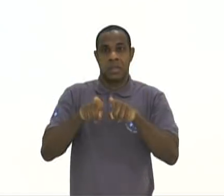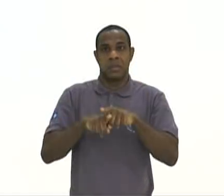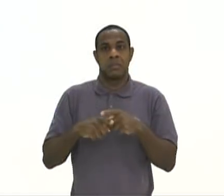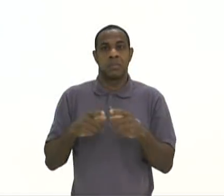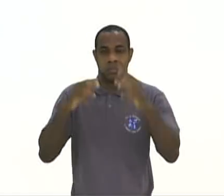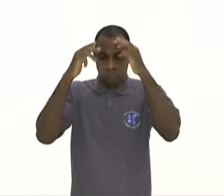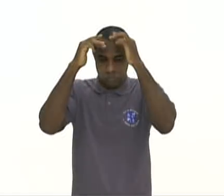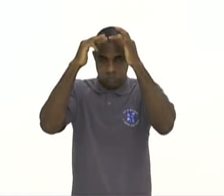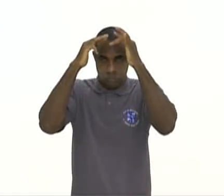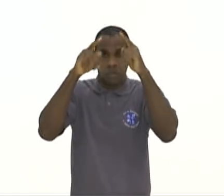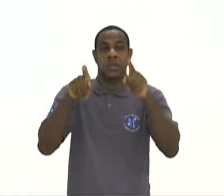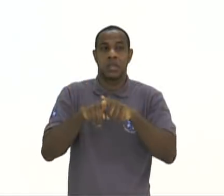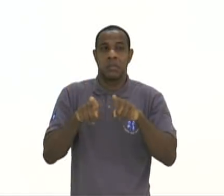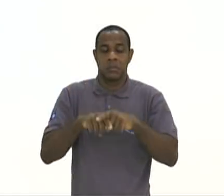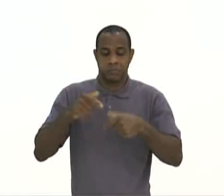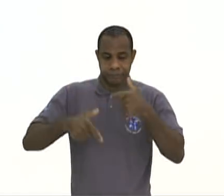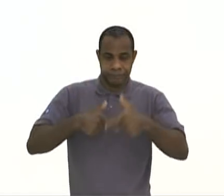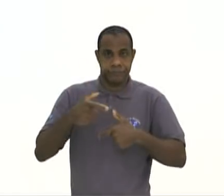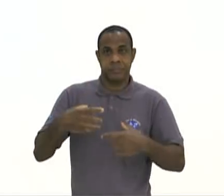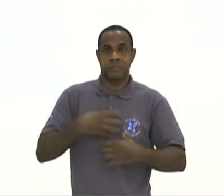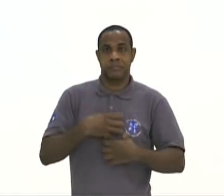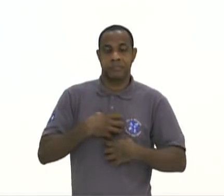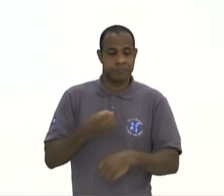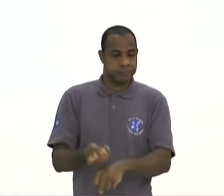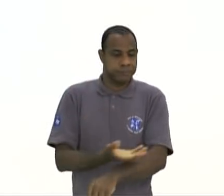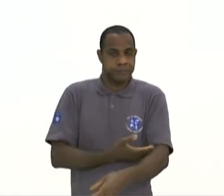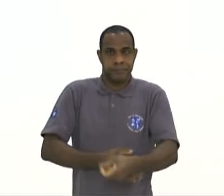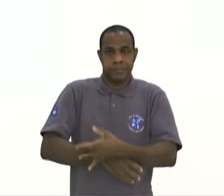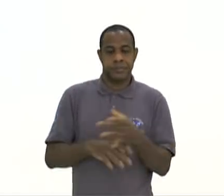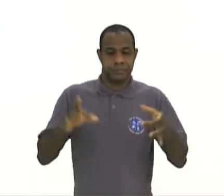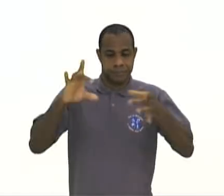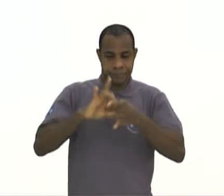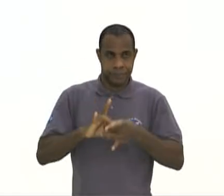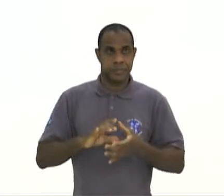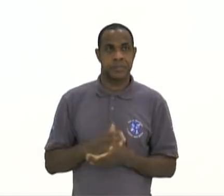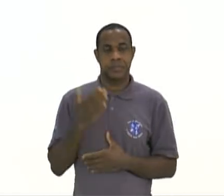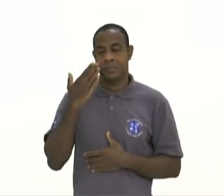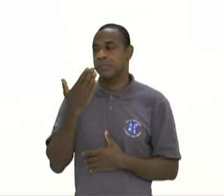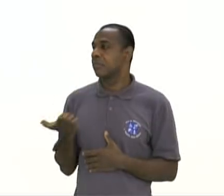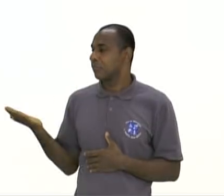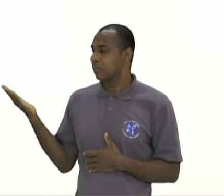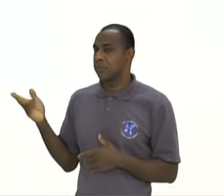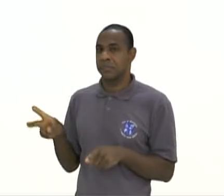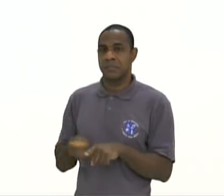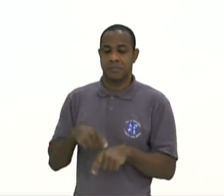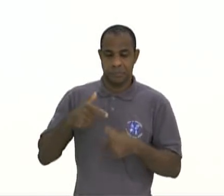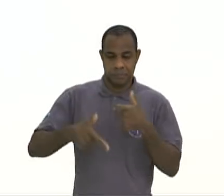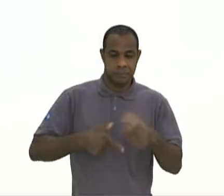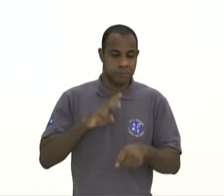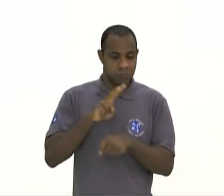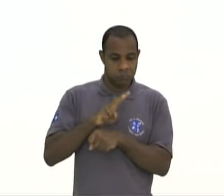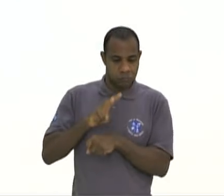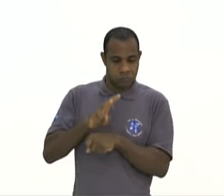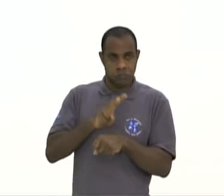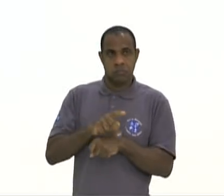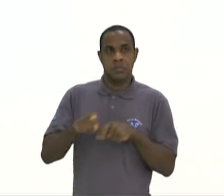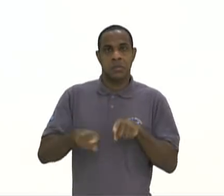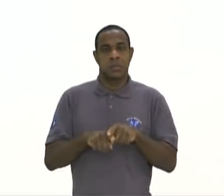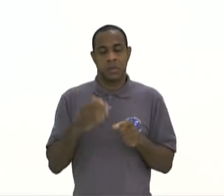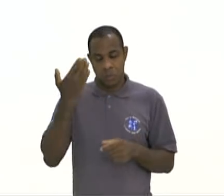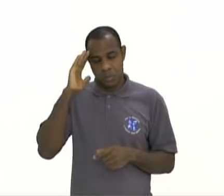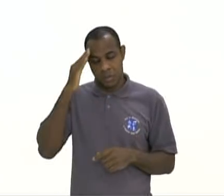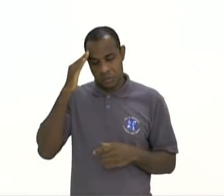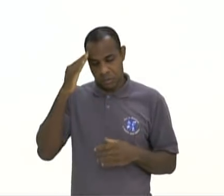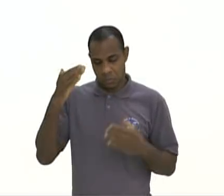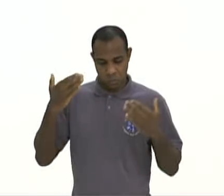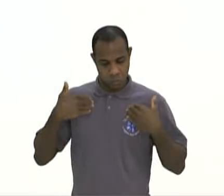sistema nervoso, que é a parte emocionais e de novas conexões também. A antiginástica trabalhará na compreensão desse corpo, no